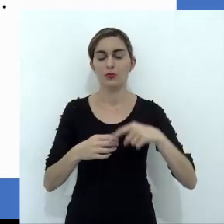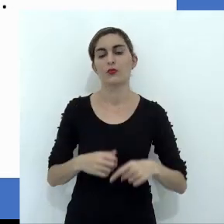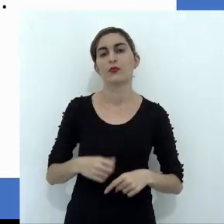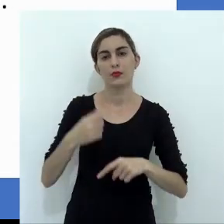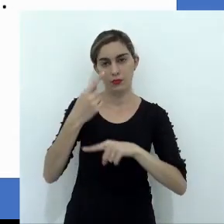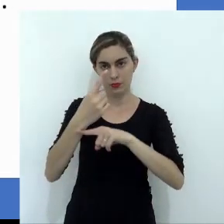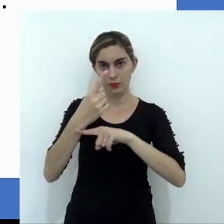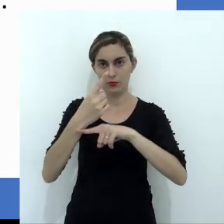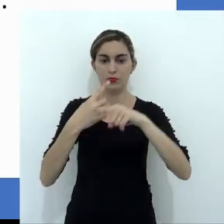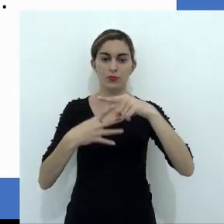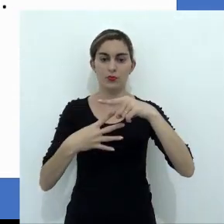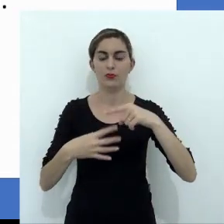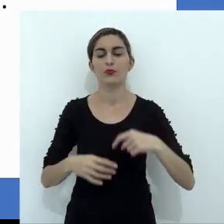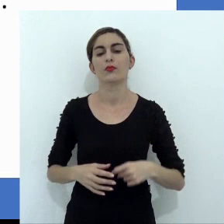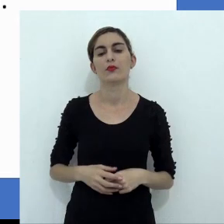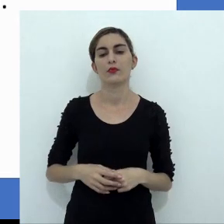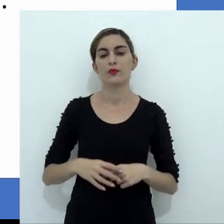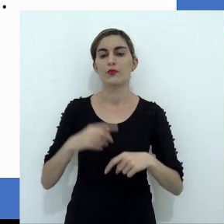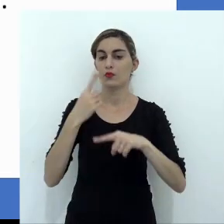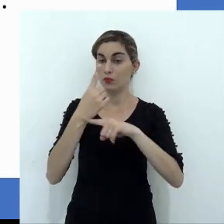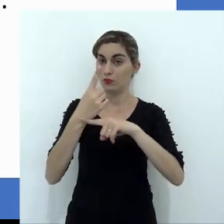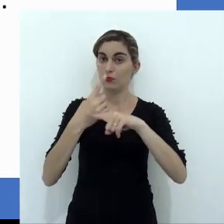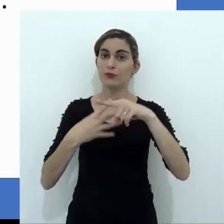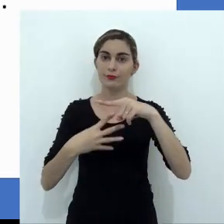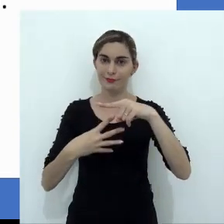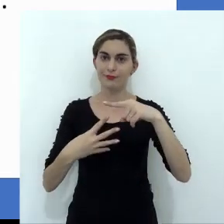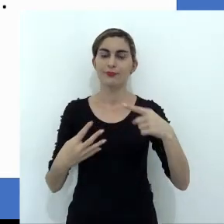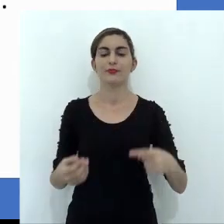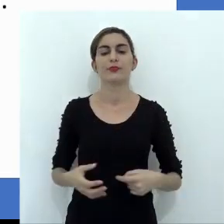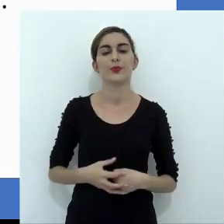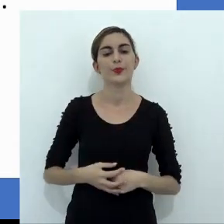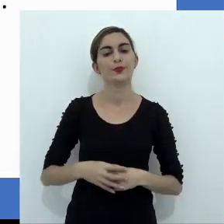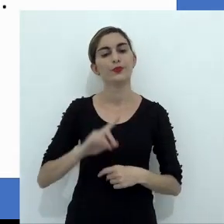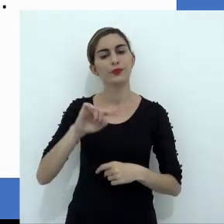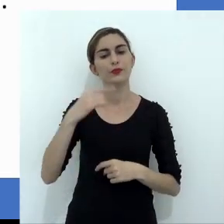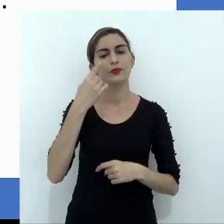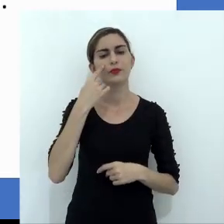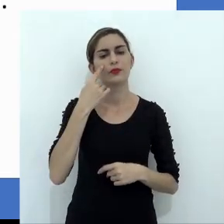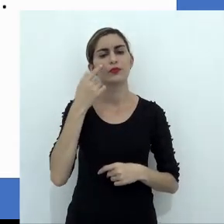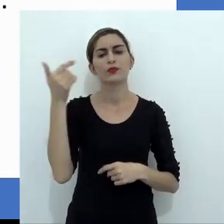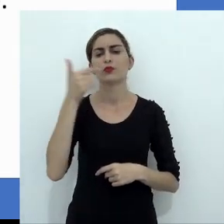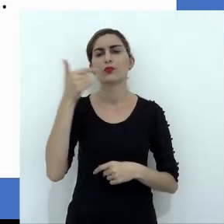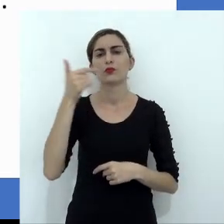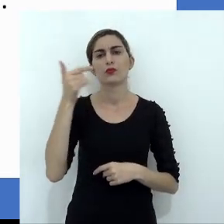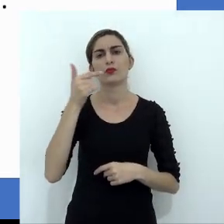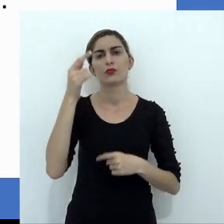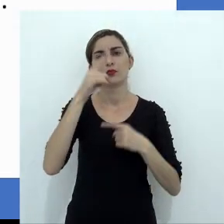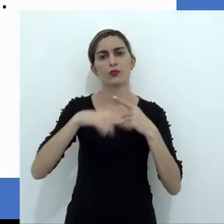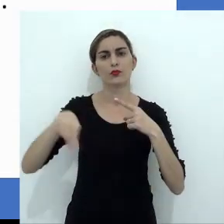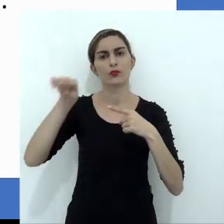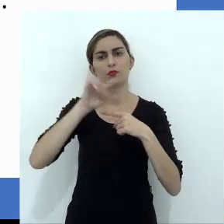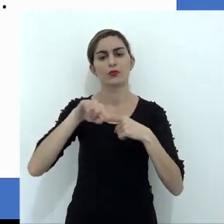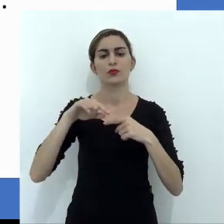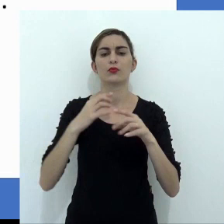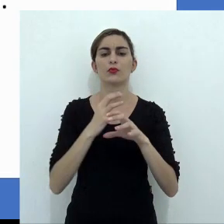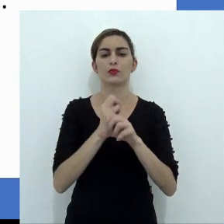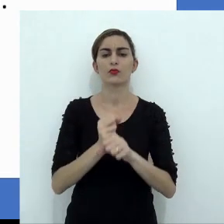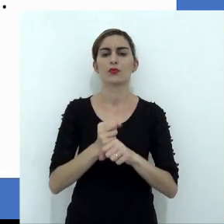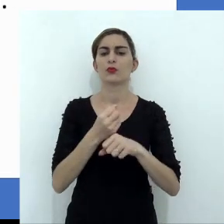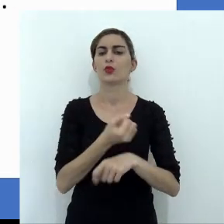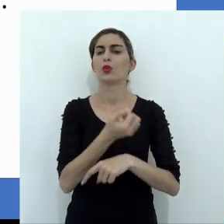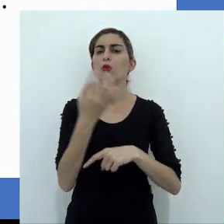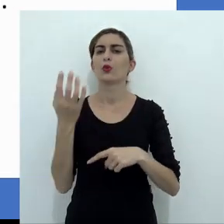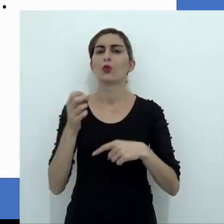primeira imagem, a gente tem aí como fração, que representa a fração 1/4. Mas olha para o segundo círculo. Contando